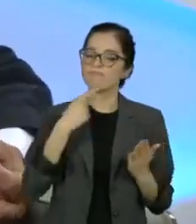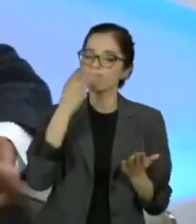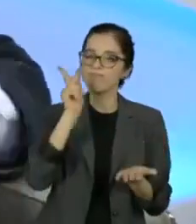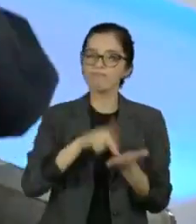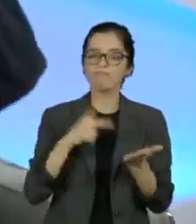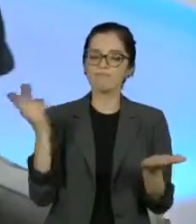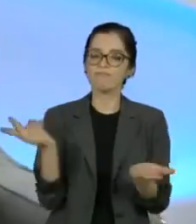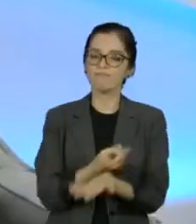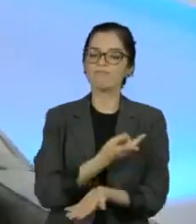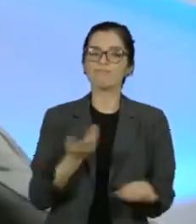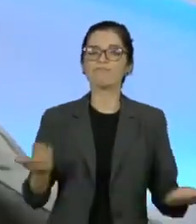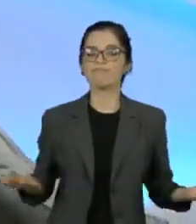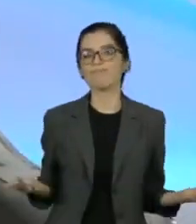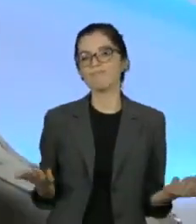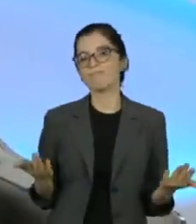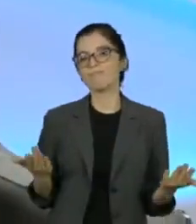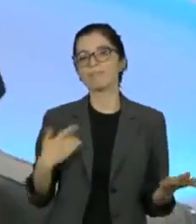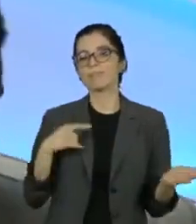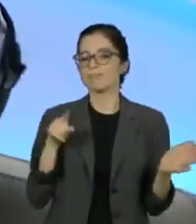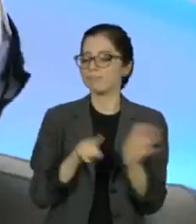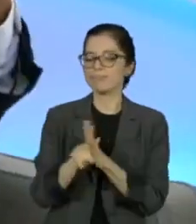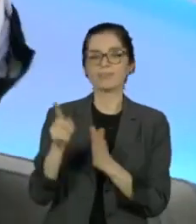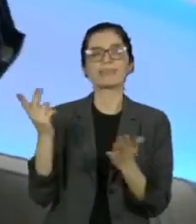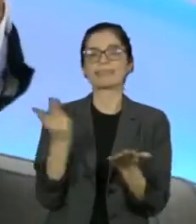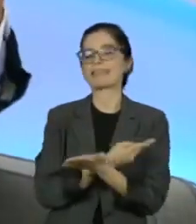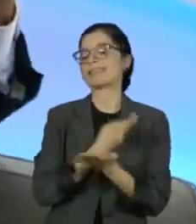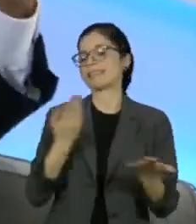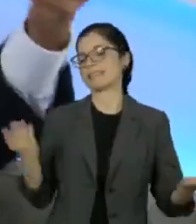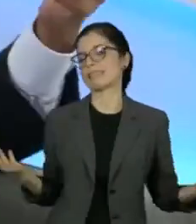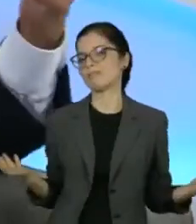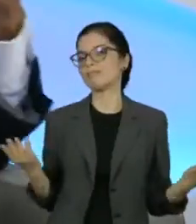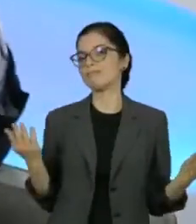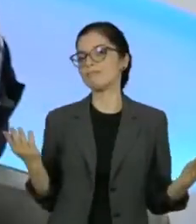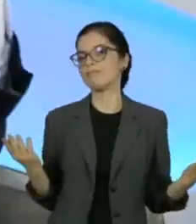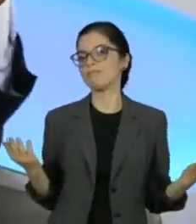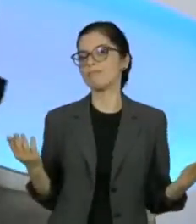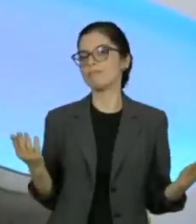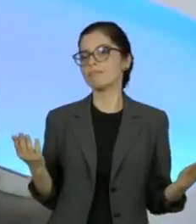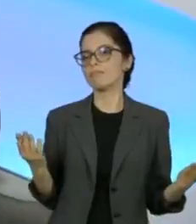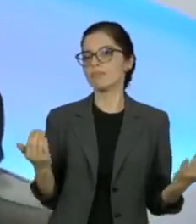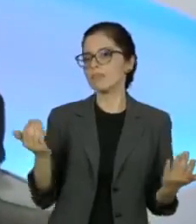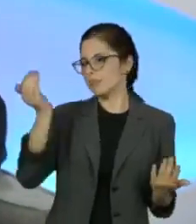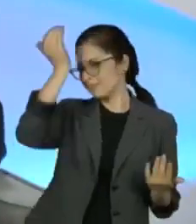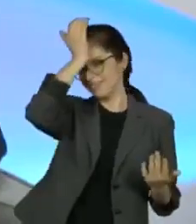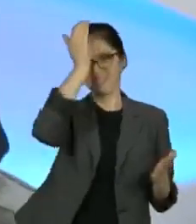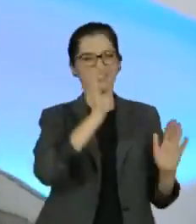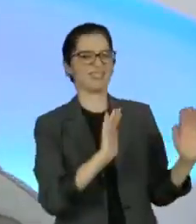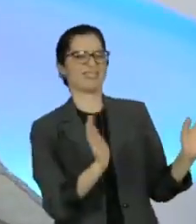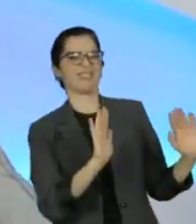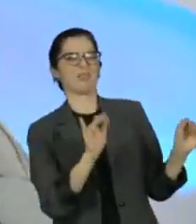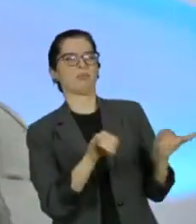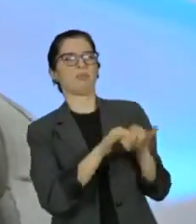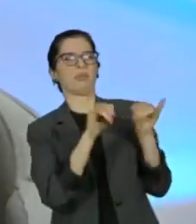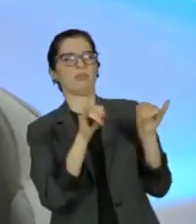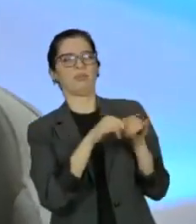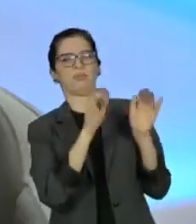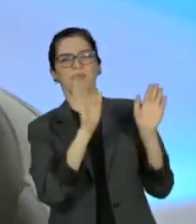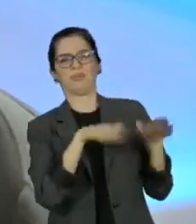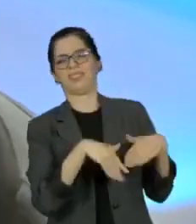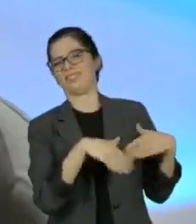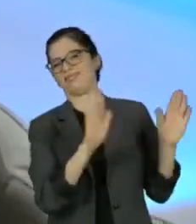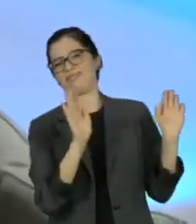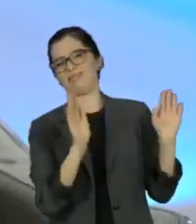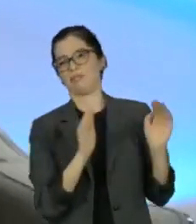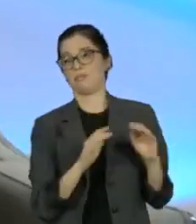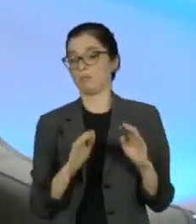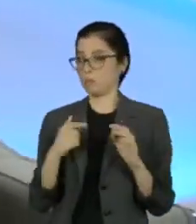pergunta mal colocada para passar um tempo e eu vou explicar aqui e eu pensava isso não INSS Então vai fazer que eu posso conversar